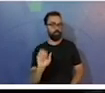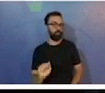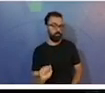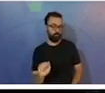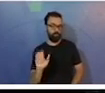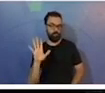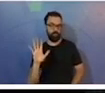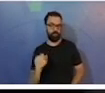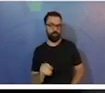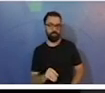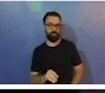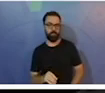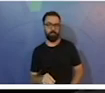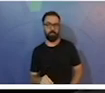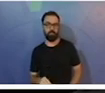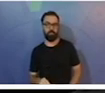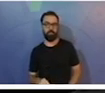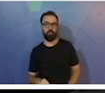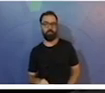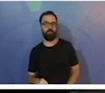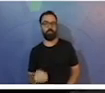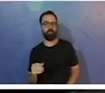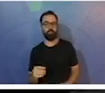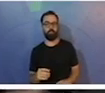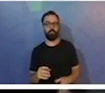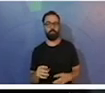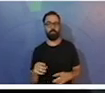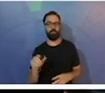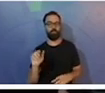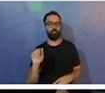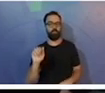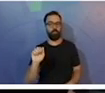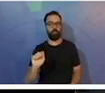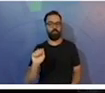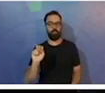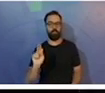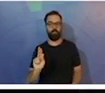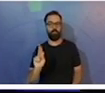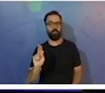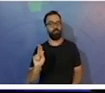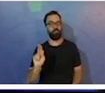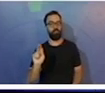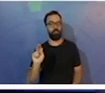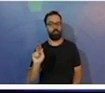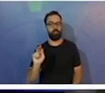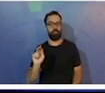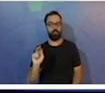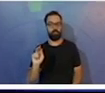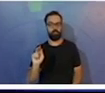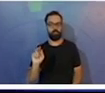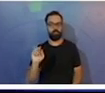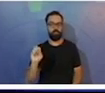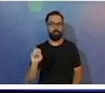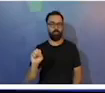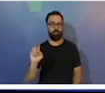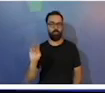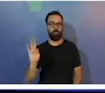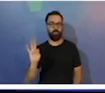hemisfério se localiza a Austrália? Então, nós estamos falando de país. Voltando, mapa